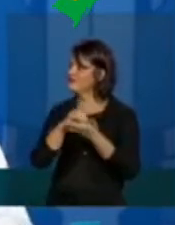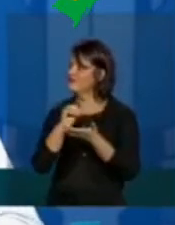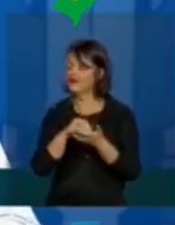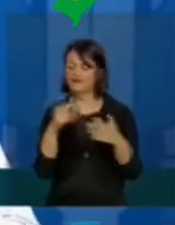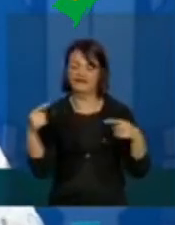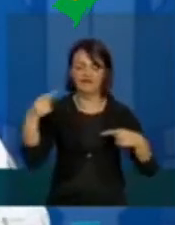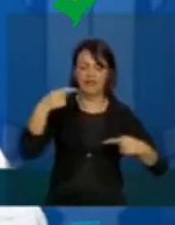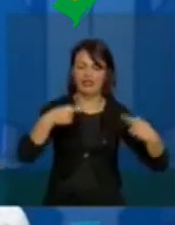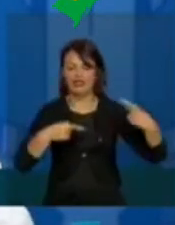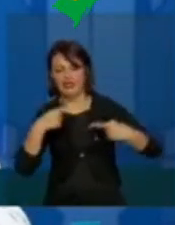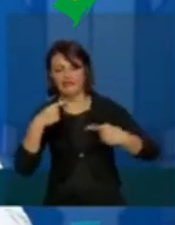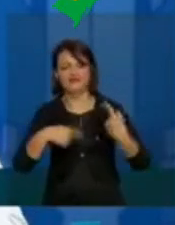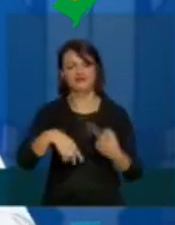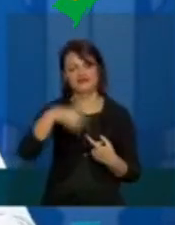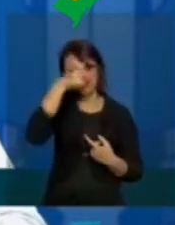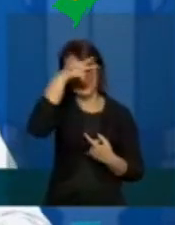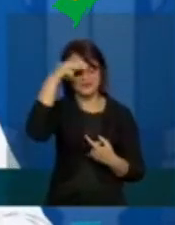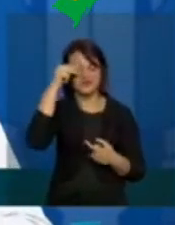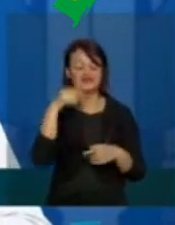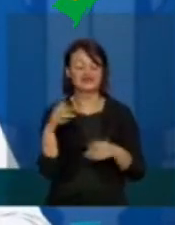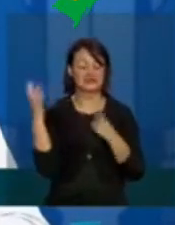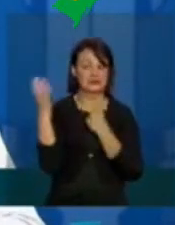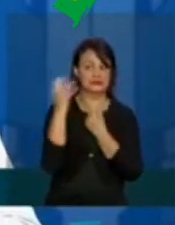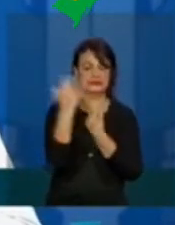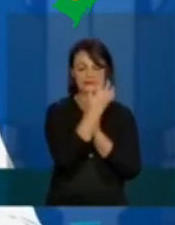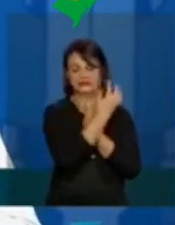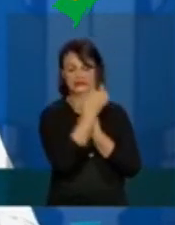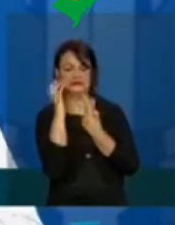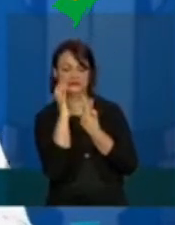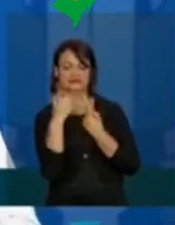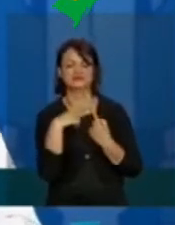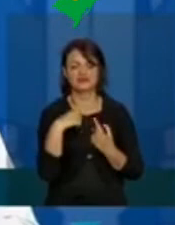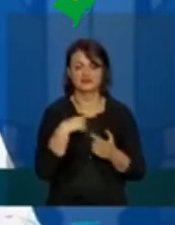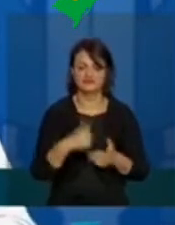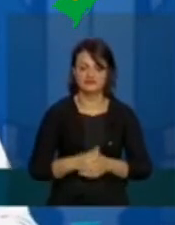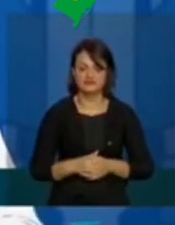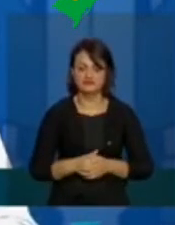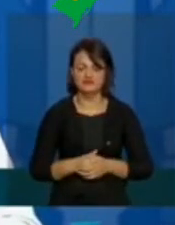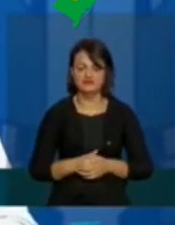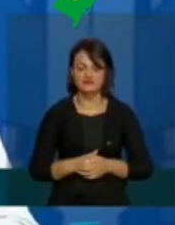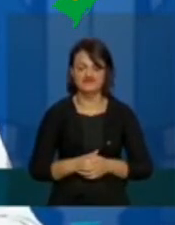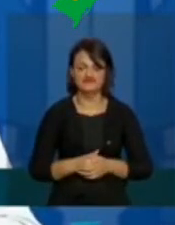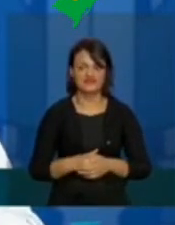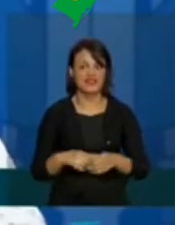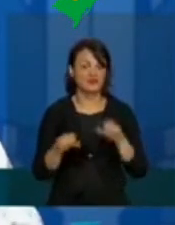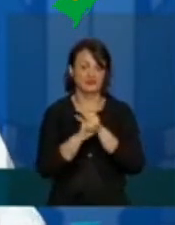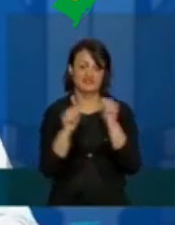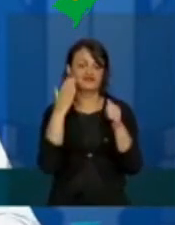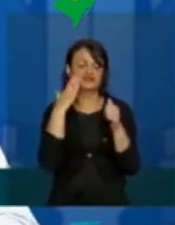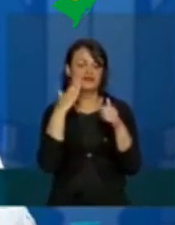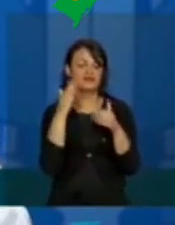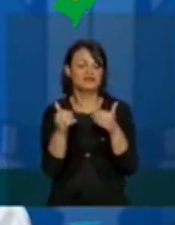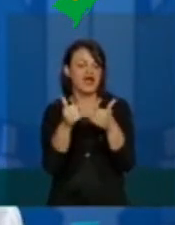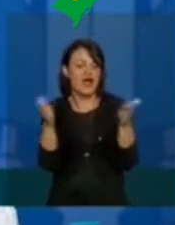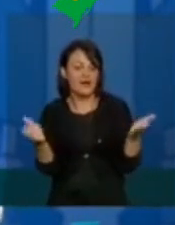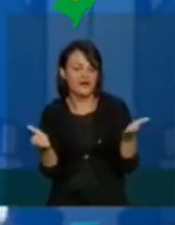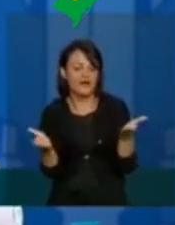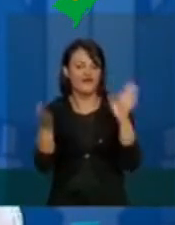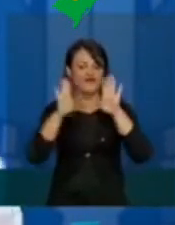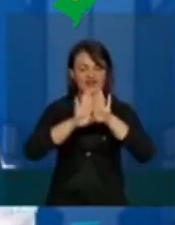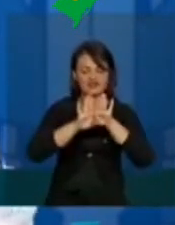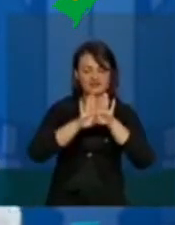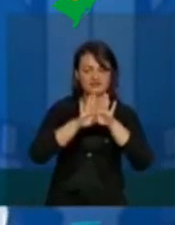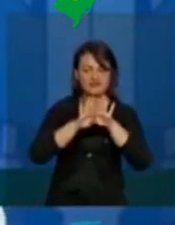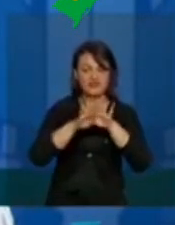Os prefeitos têm essa pressão, não tem como saber se abre ou fecha, não sabe,